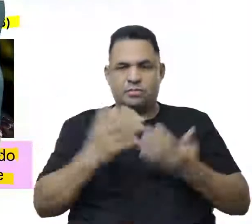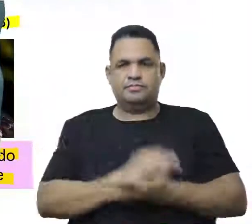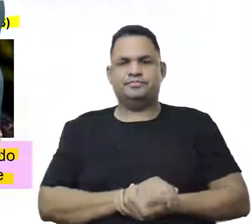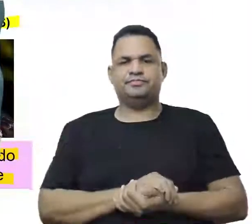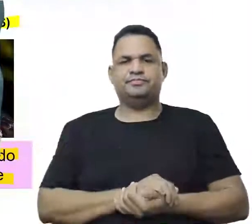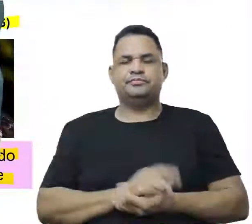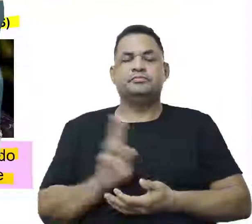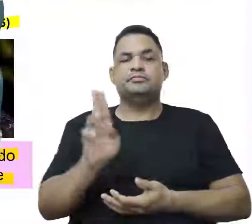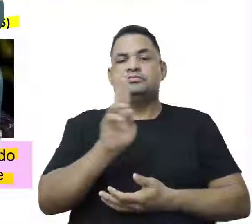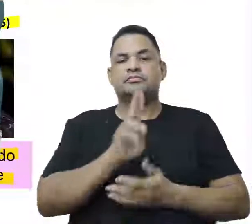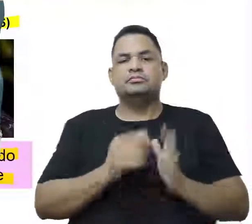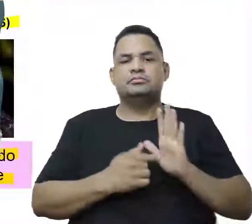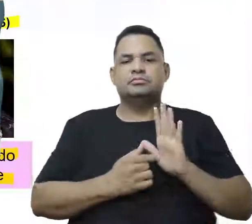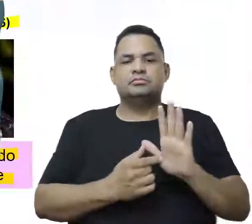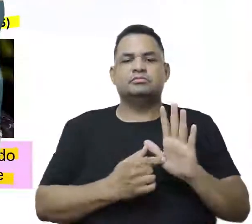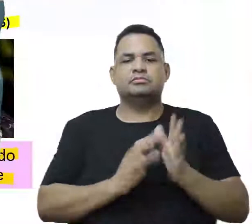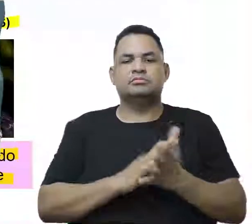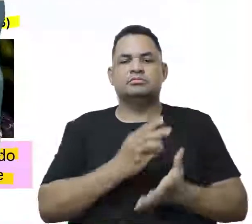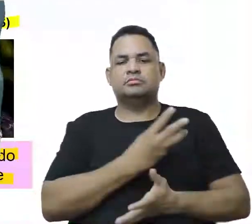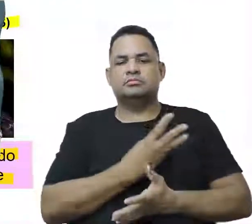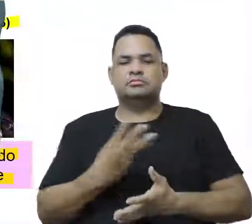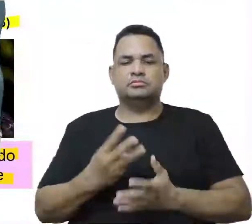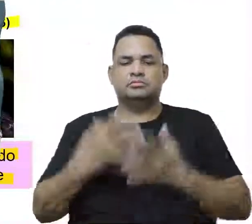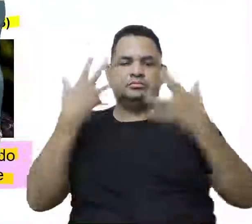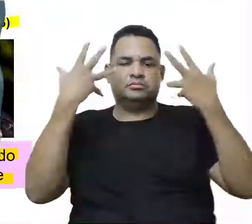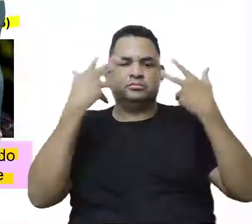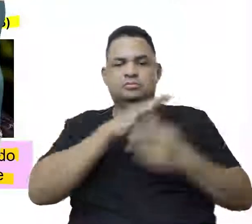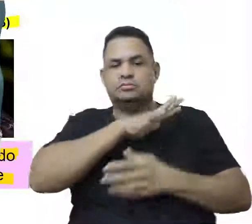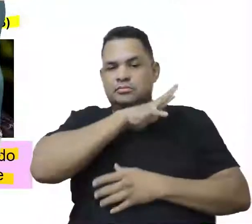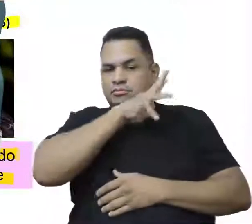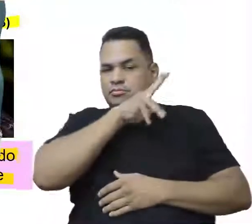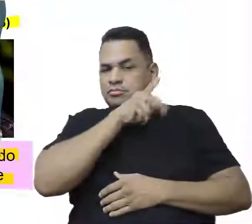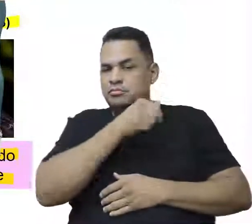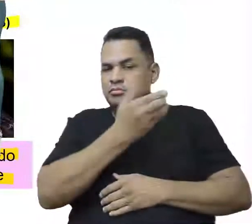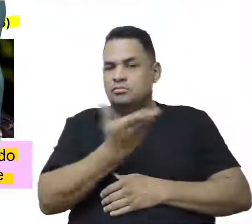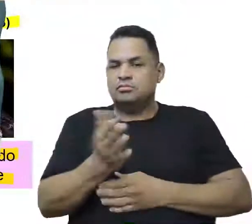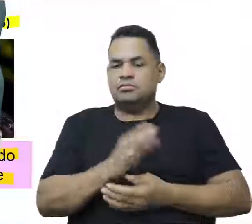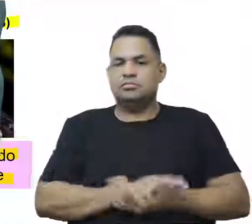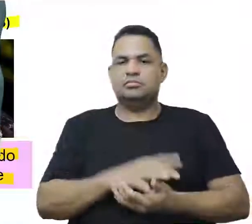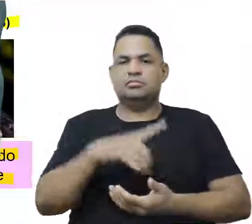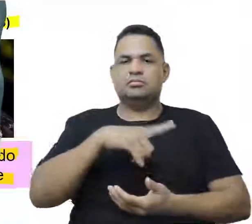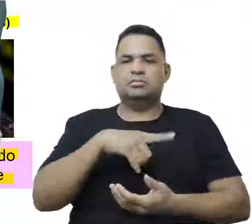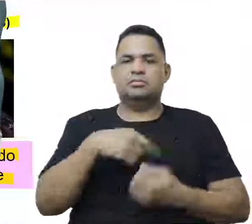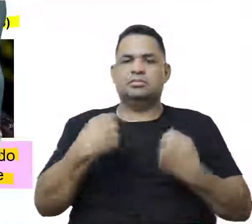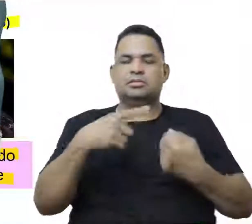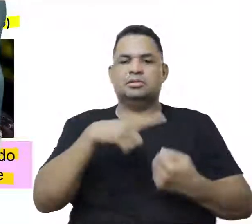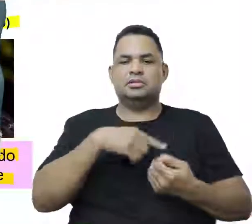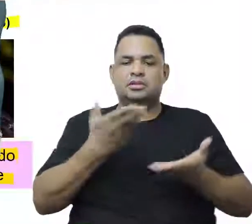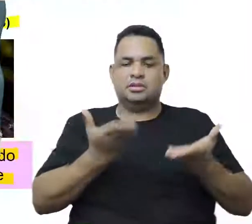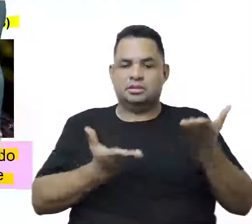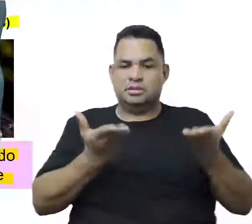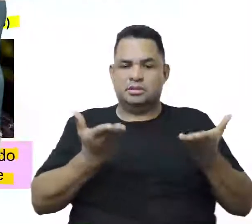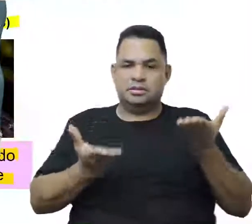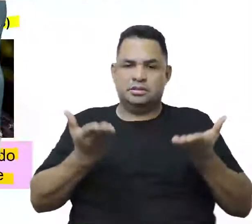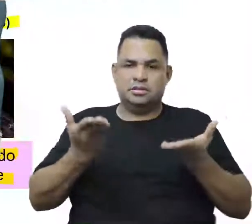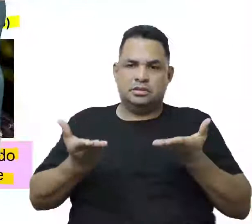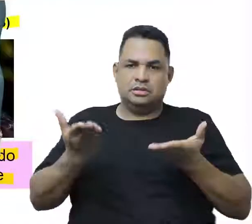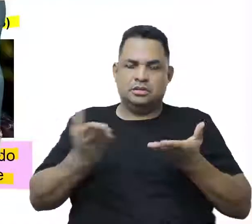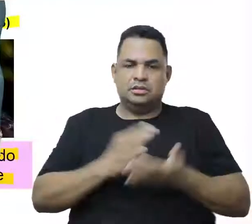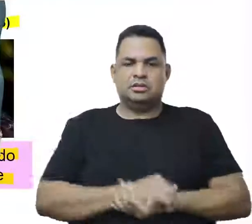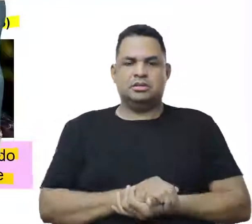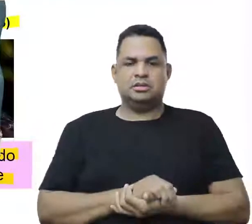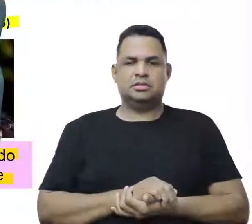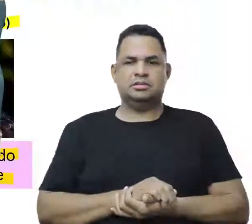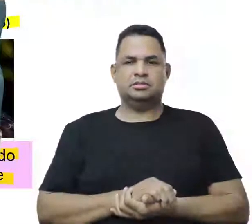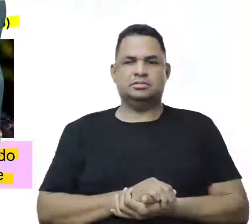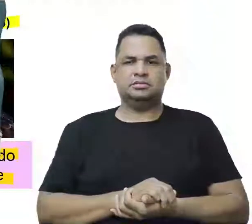para utilizar esses 3 animais e trazer essas 3 regiões do corpo. Tem um equilíbrio entre esses animais, né, prof? Isso. Porque